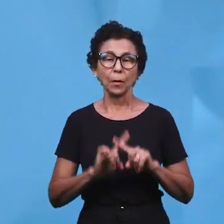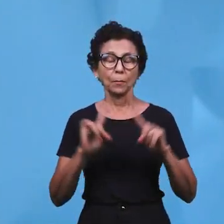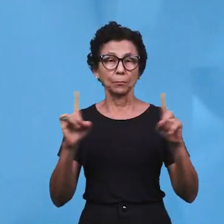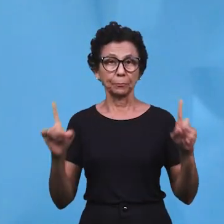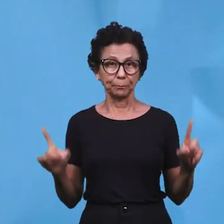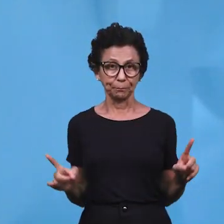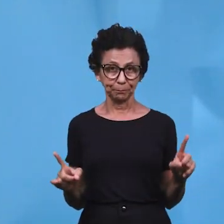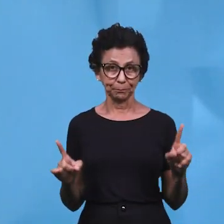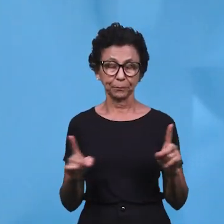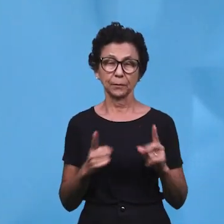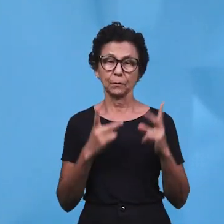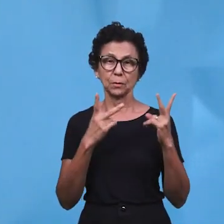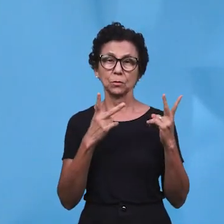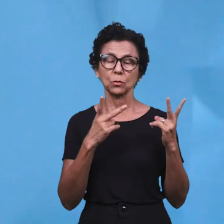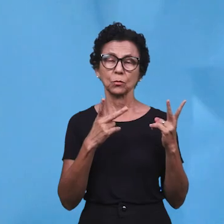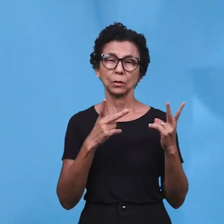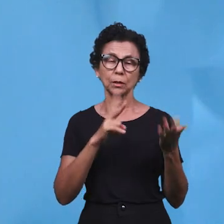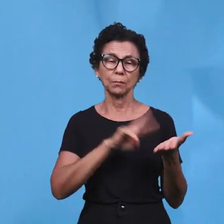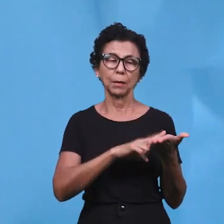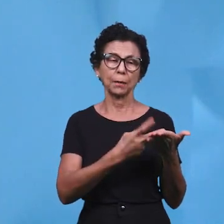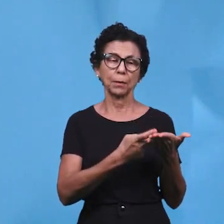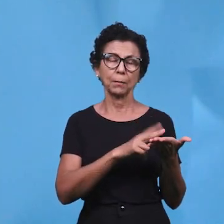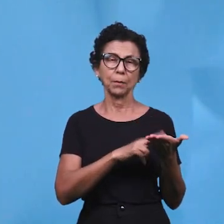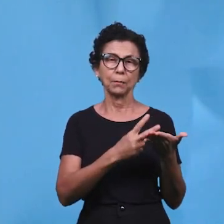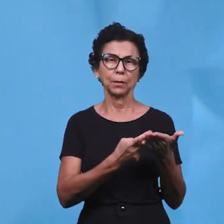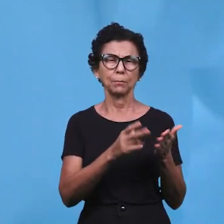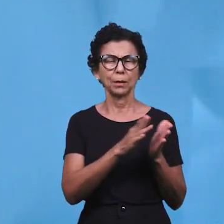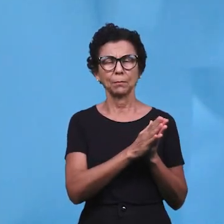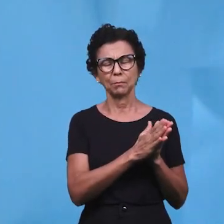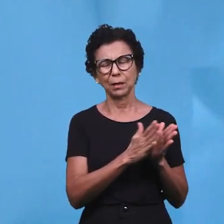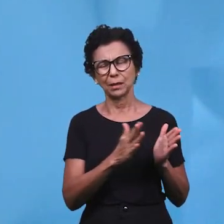prazo, nós sabemos, como eu disse inicialmente, essa